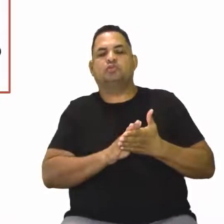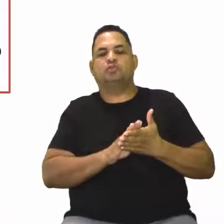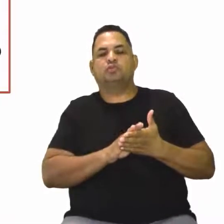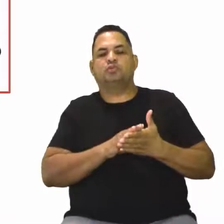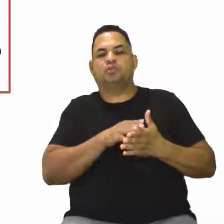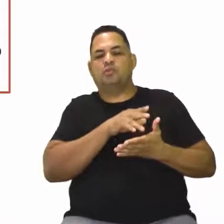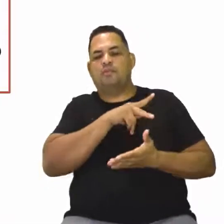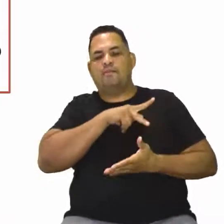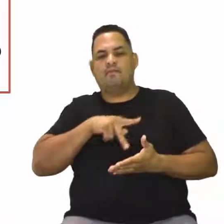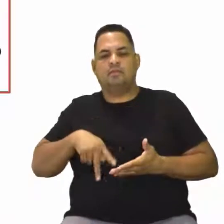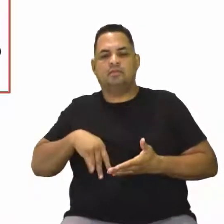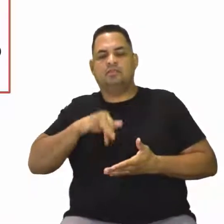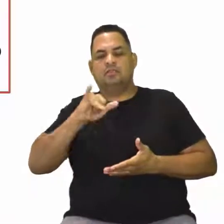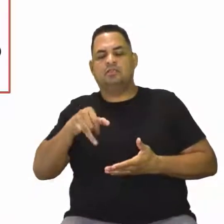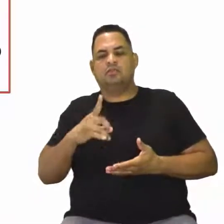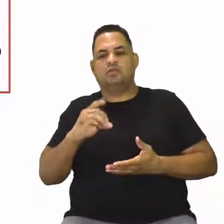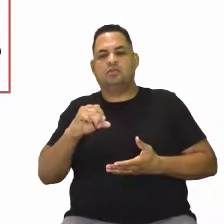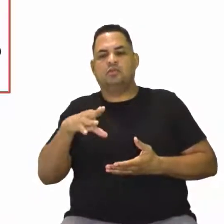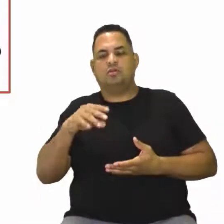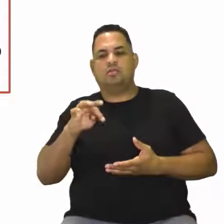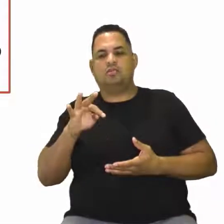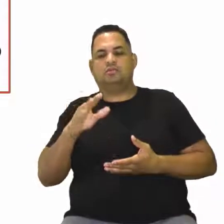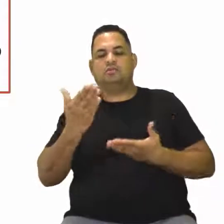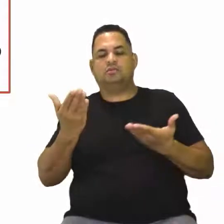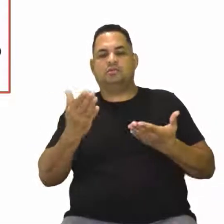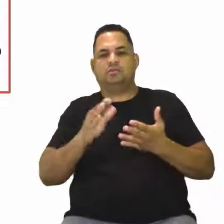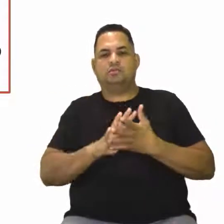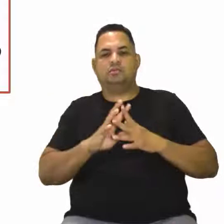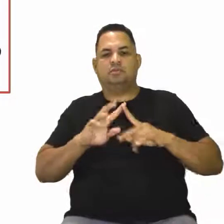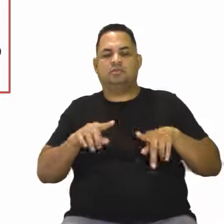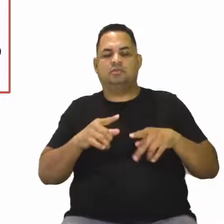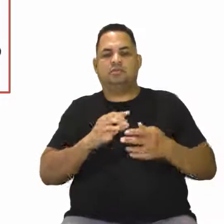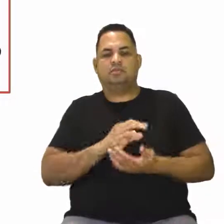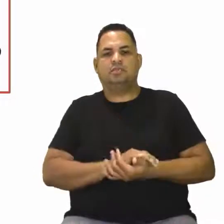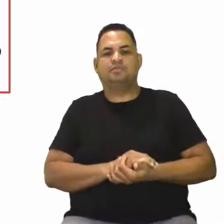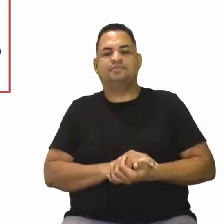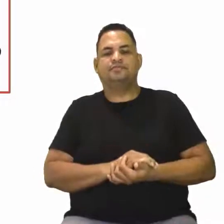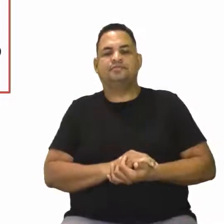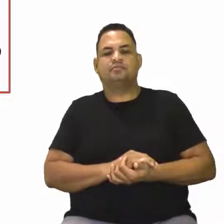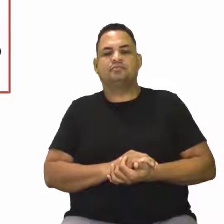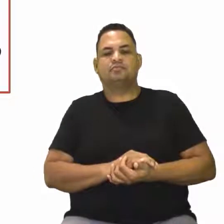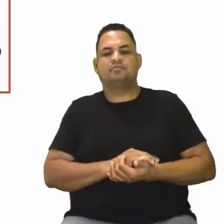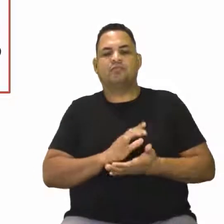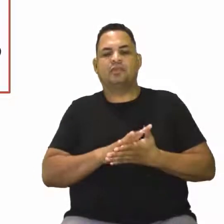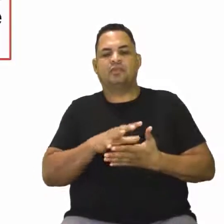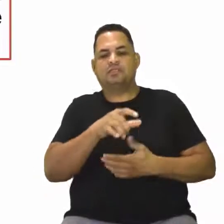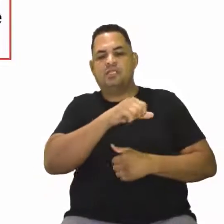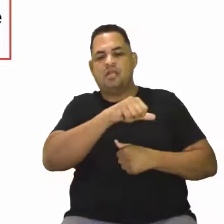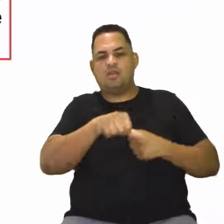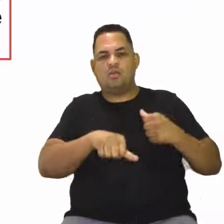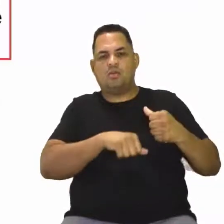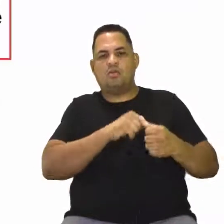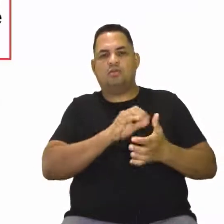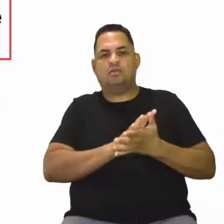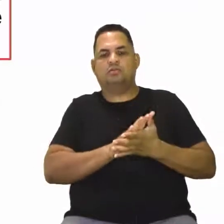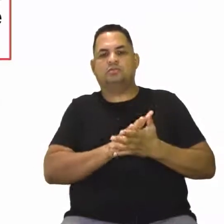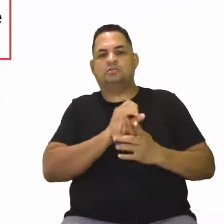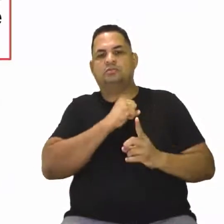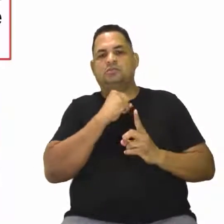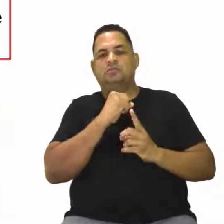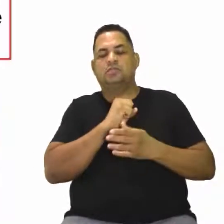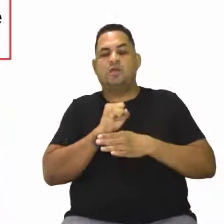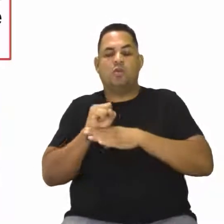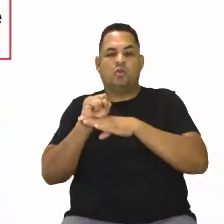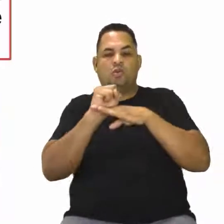caso, naquela época, o João Goulart. Só que a tendência dele era para uma reforma voltada ao socialismo,